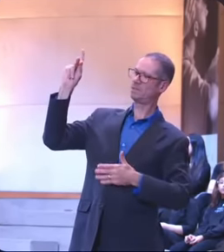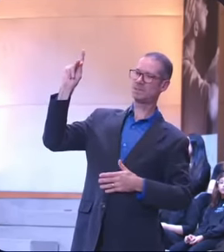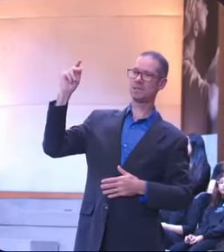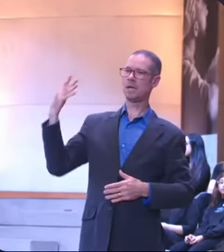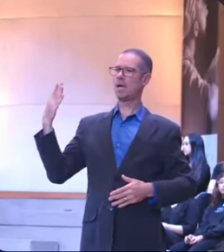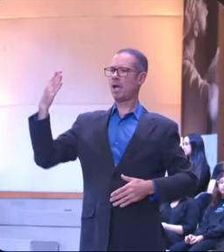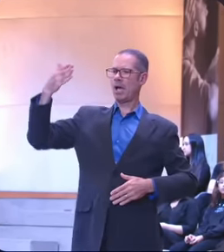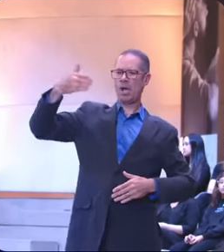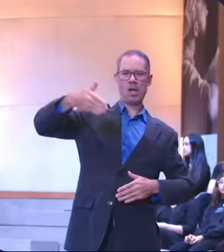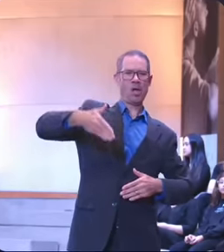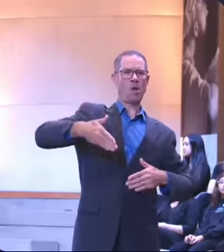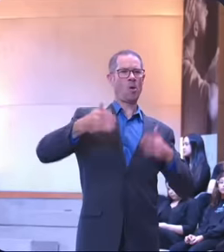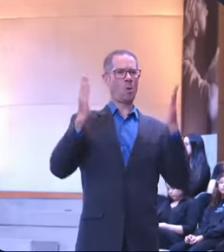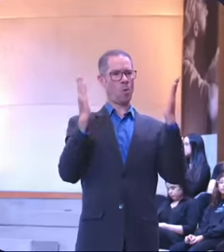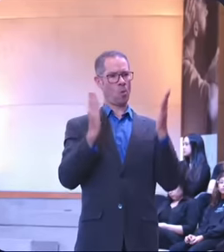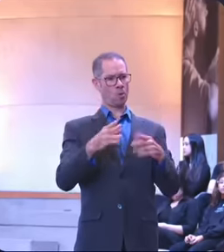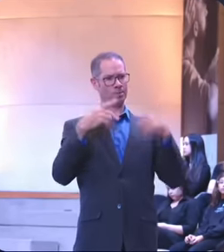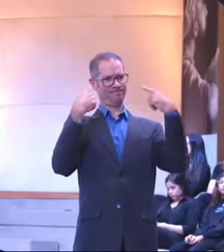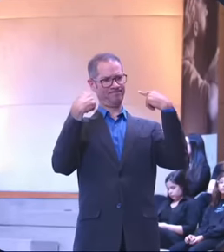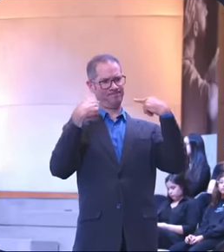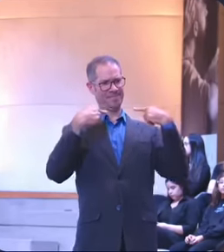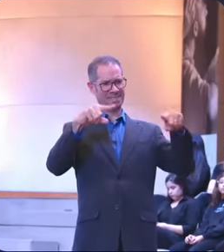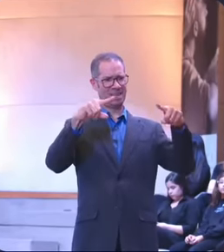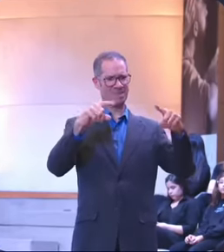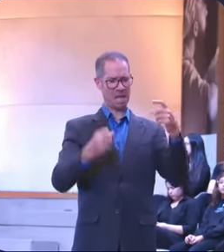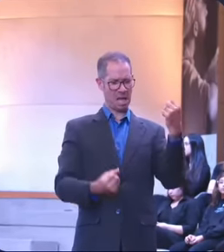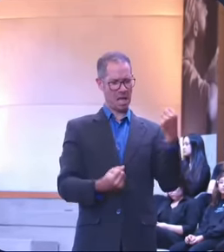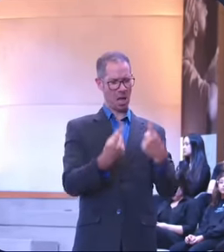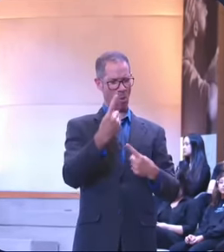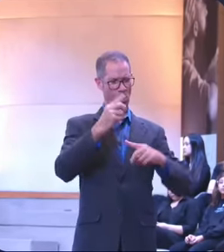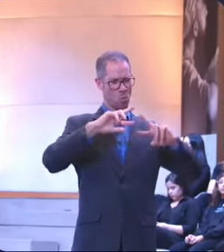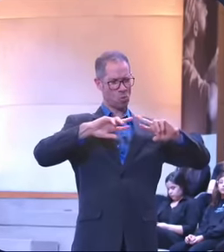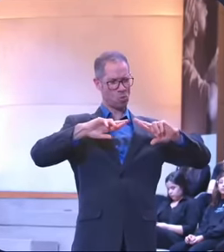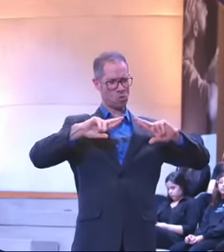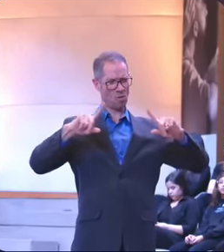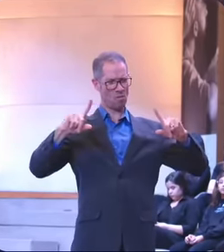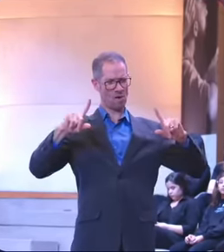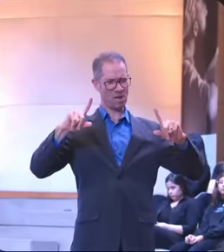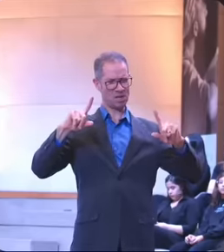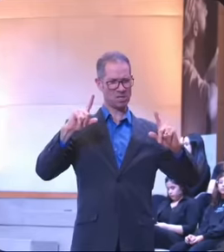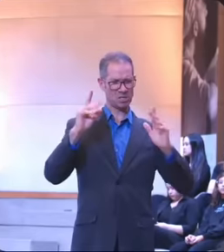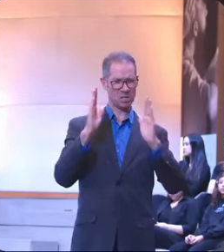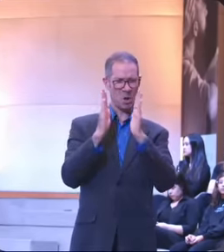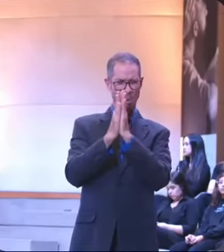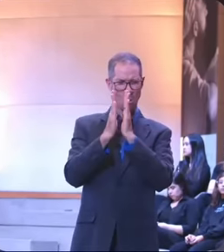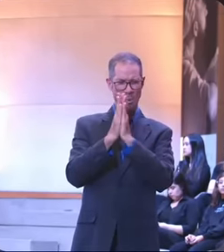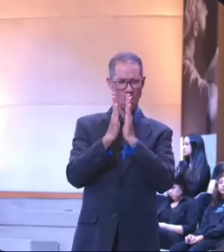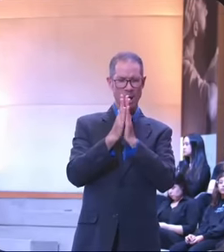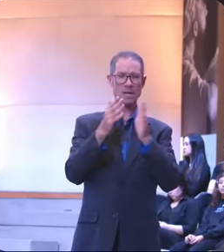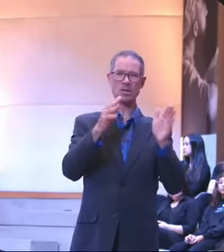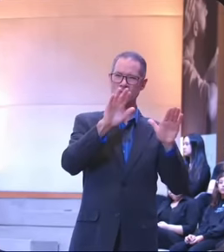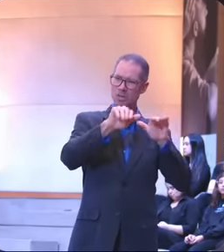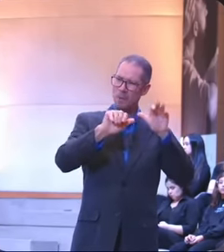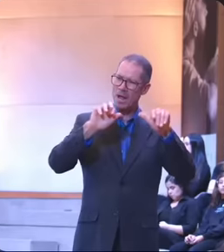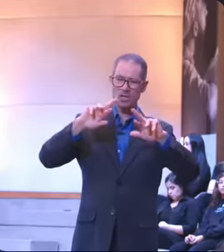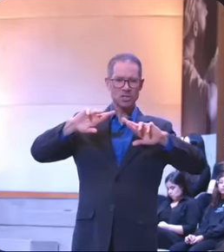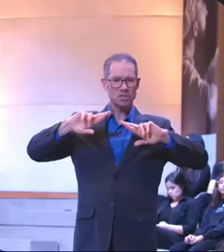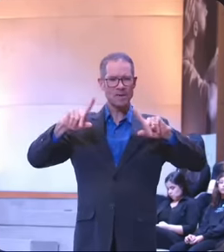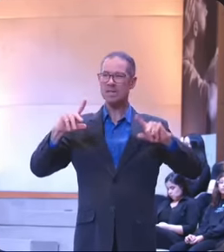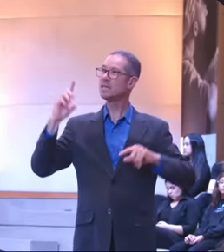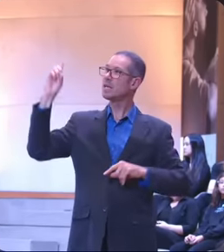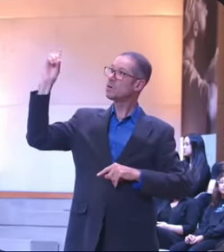vim aqui hoje desafiar você para algo diferente. E o apelo hoje é diferente. Deus